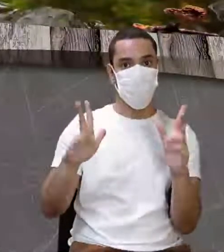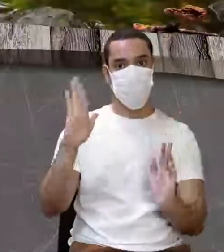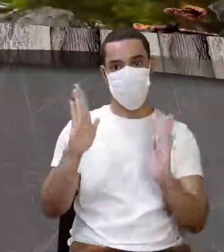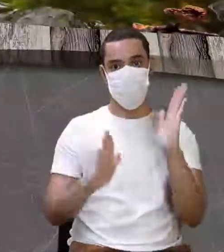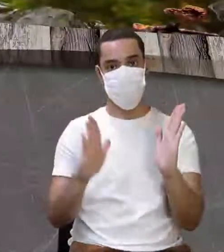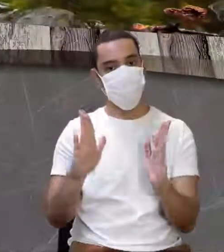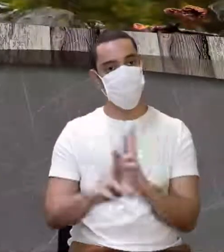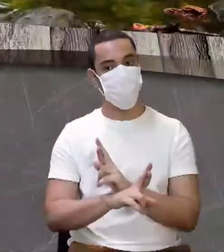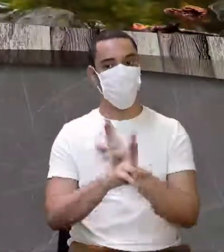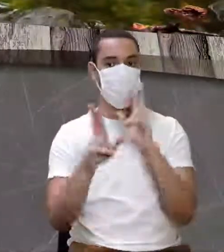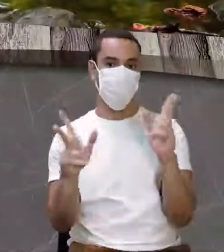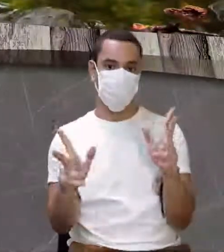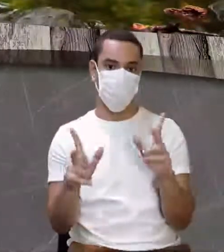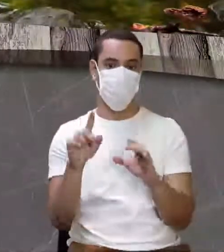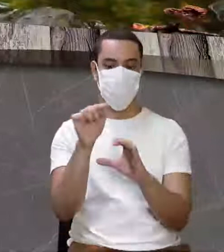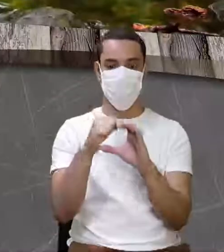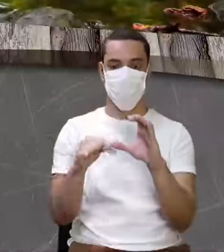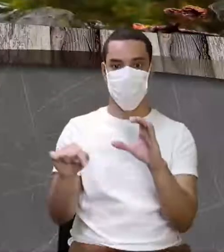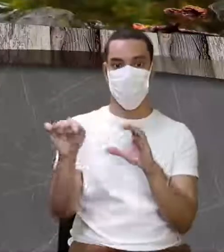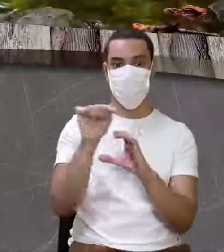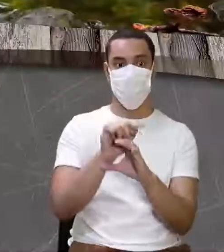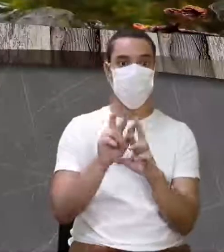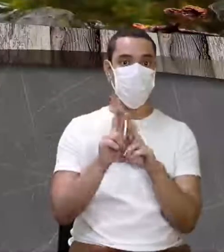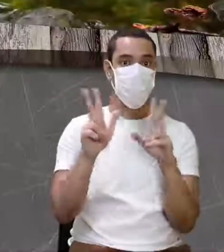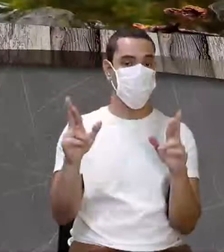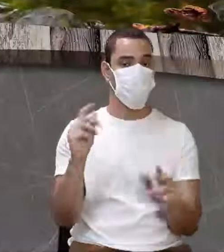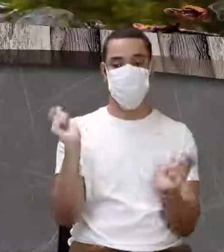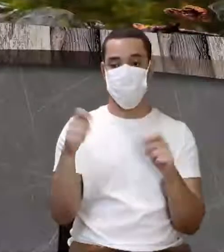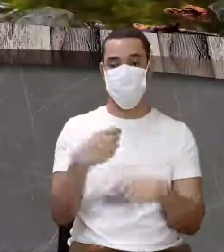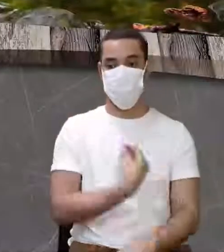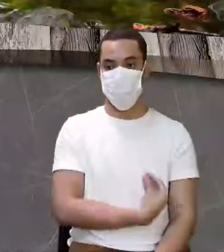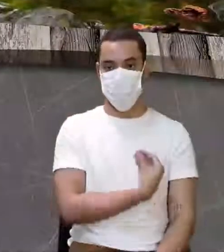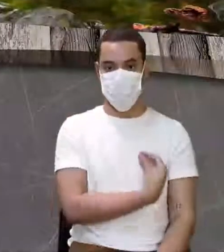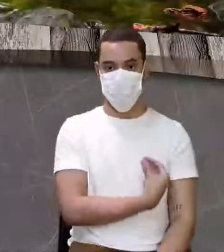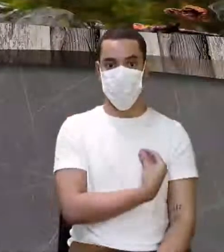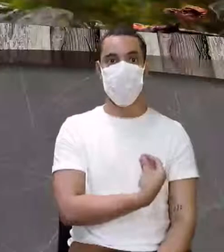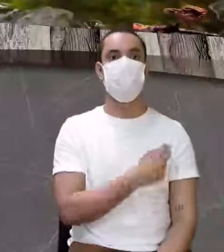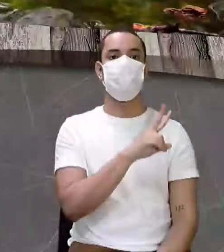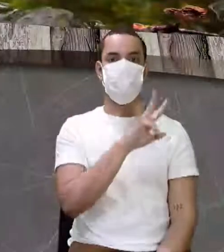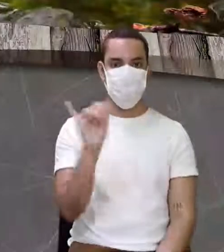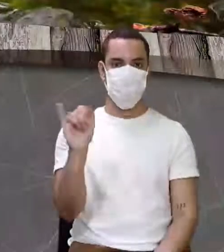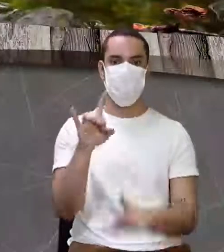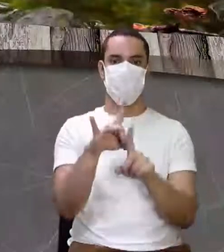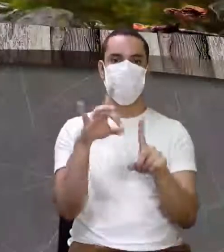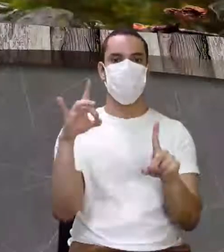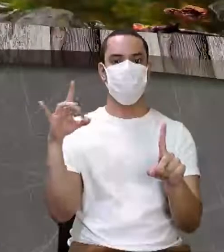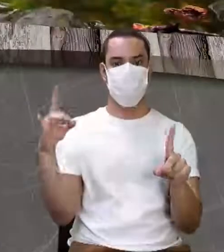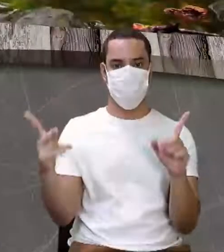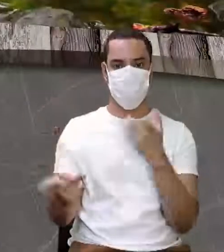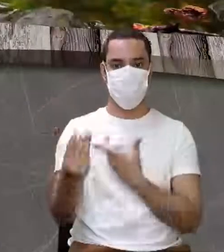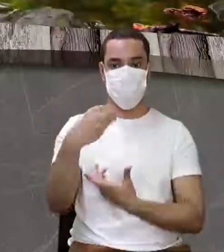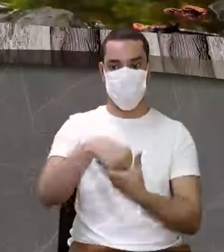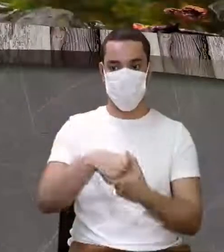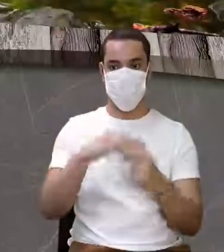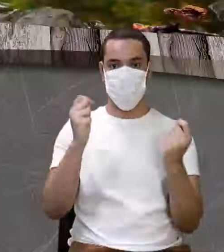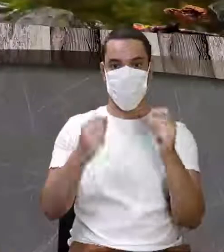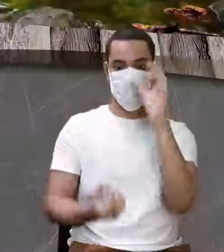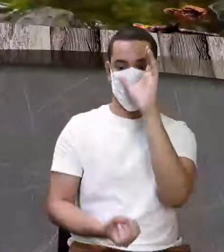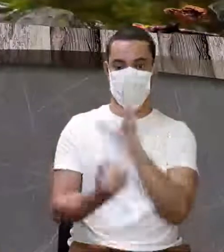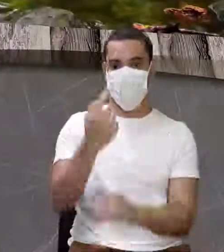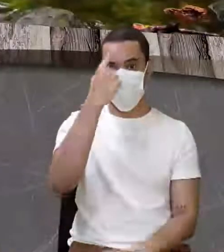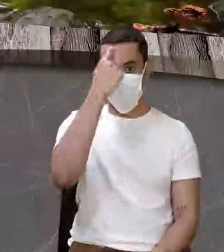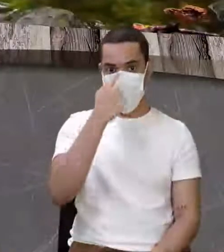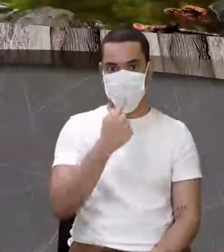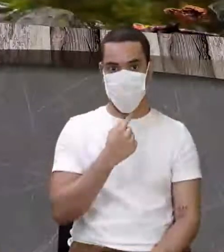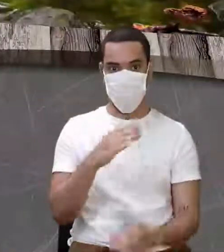de atividade diferentes, ciclos reprodutivos diferentes e vão conseguir viver aí. E aí elas vão estar isoladas, reprodutivamente, vão formar duas espécies